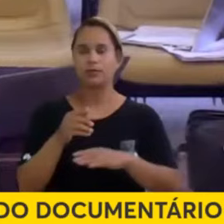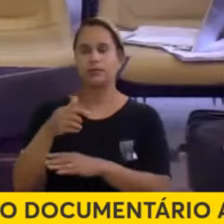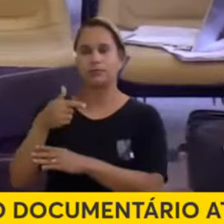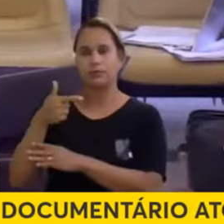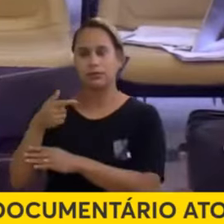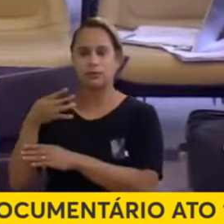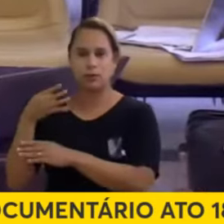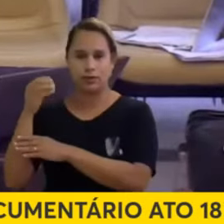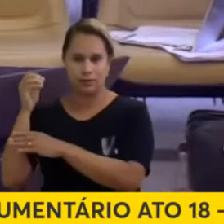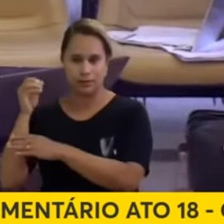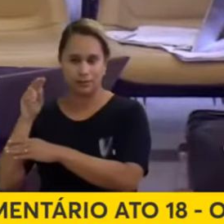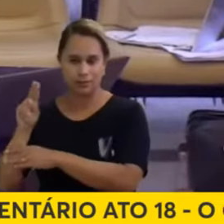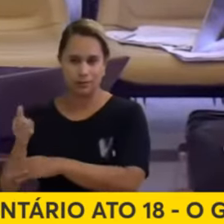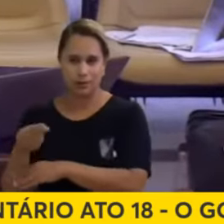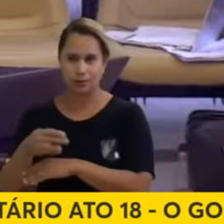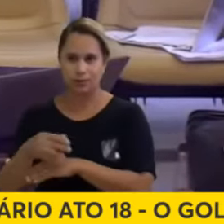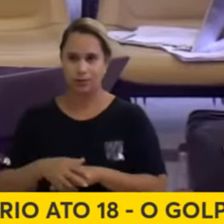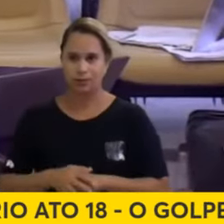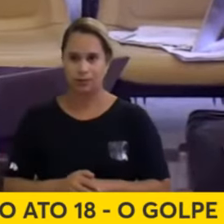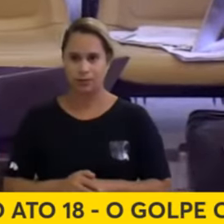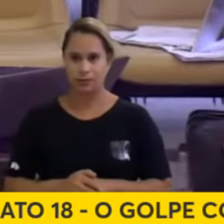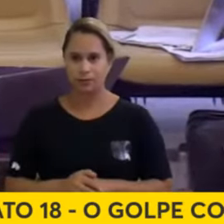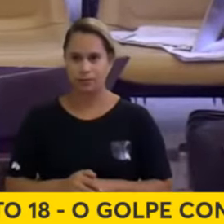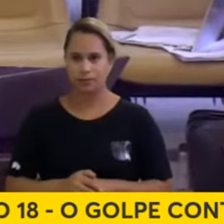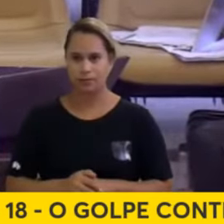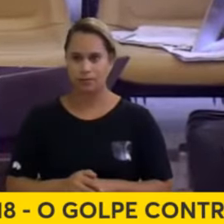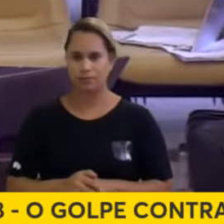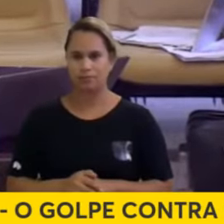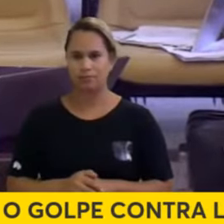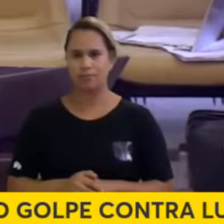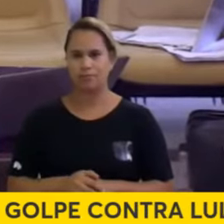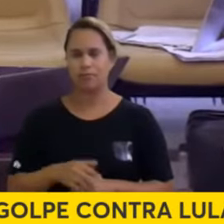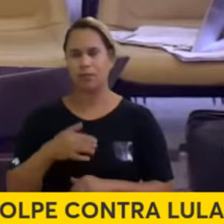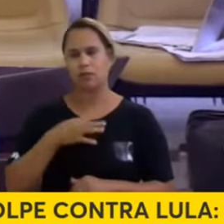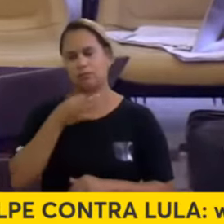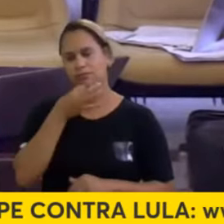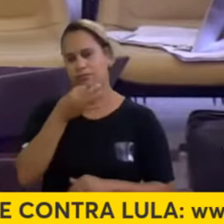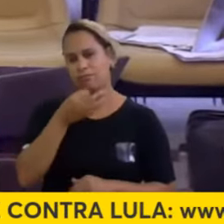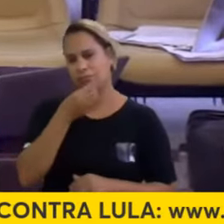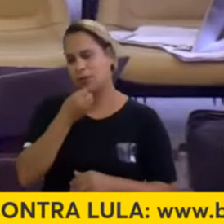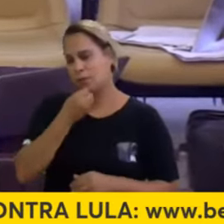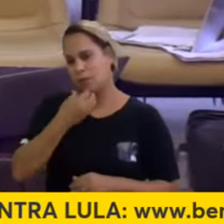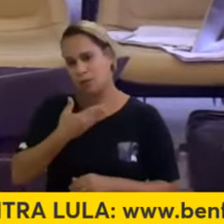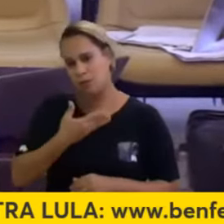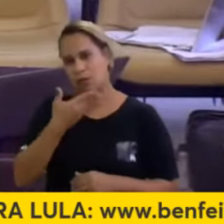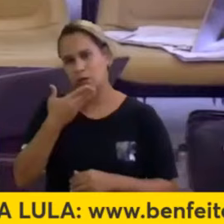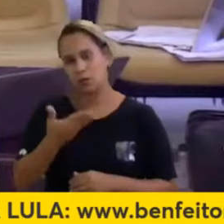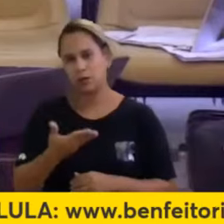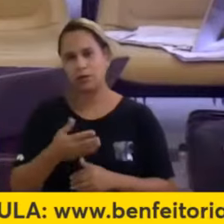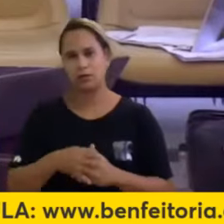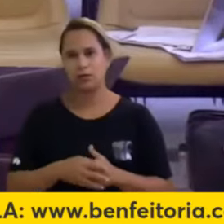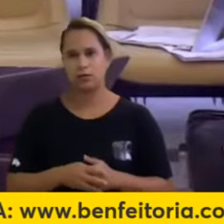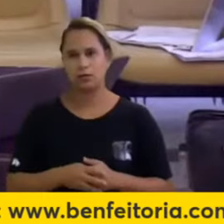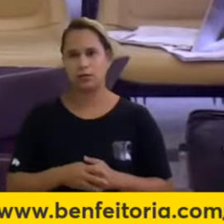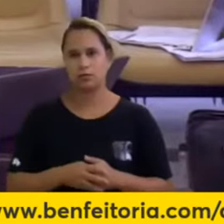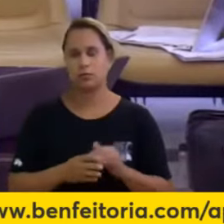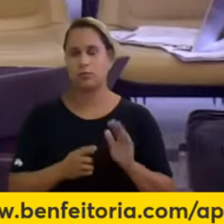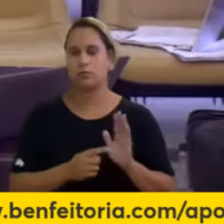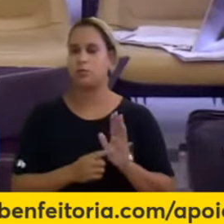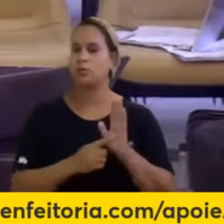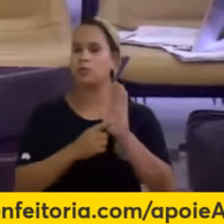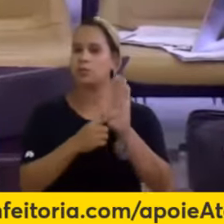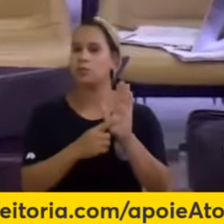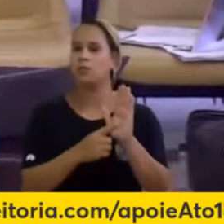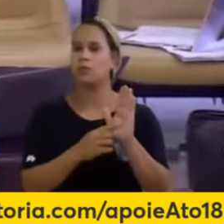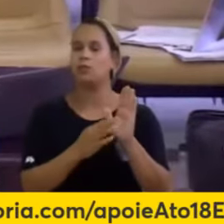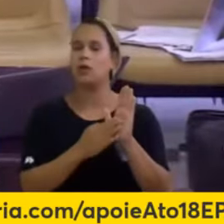terceira análise do parecer do ministério público e eu elogiei muito eh esse parecer na época porque pelo menos